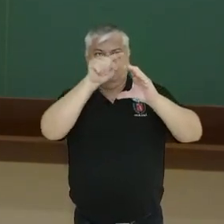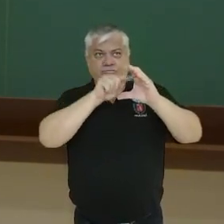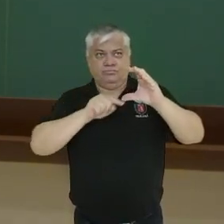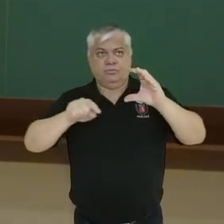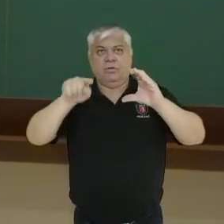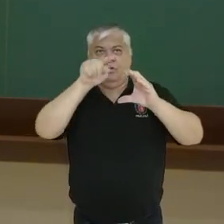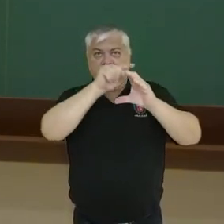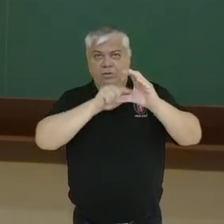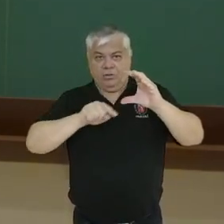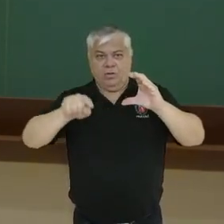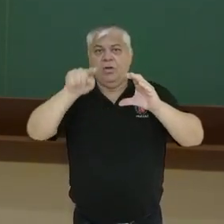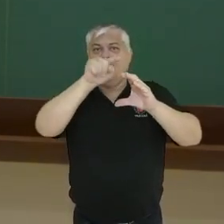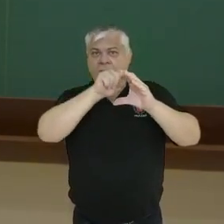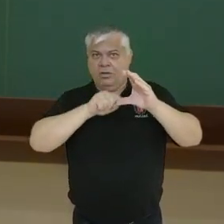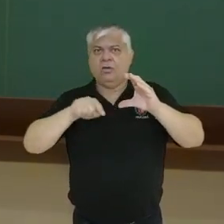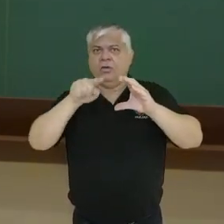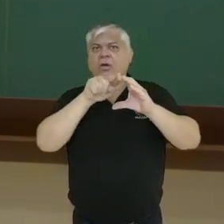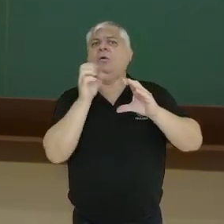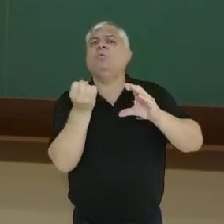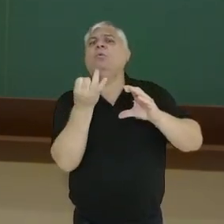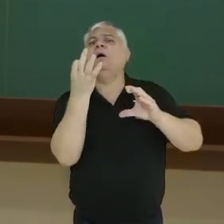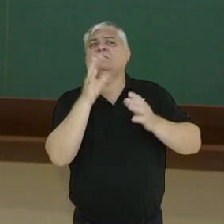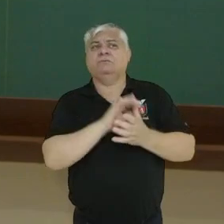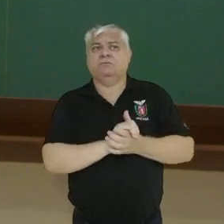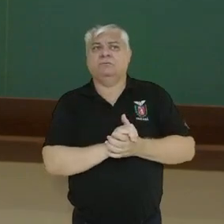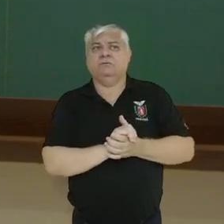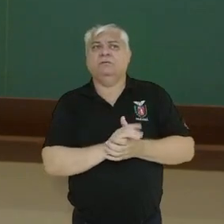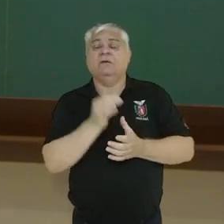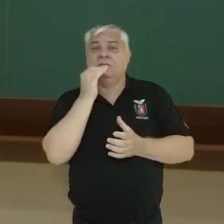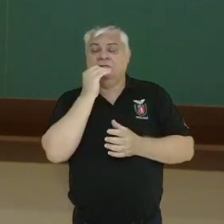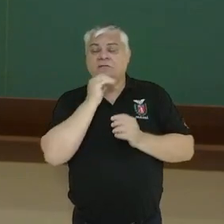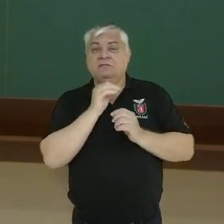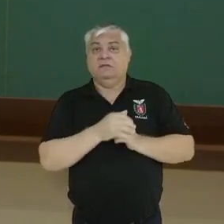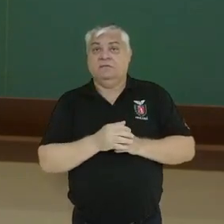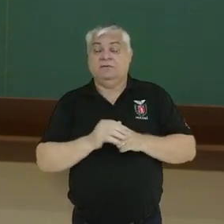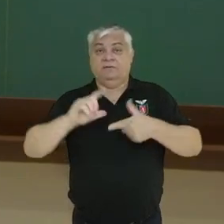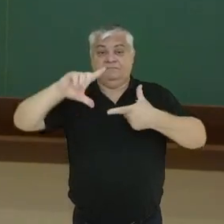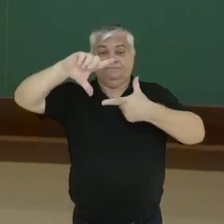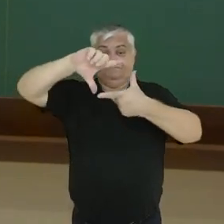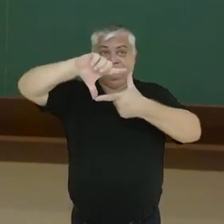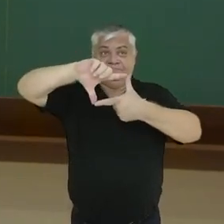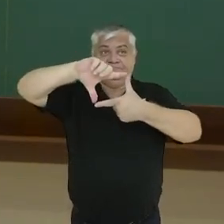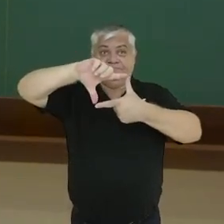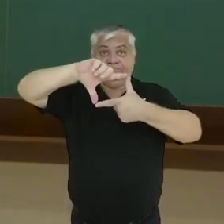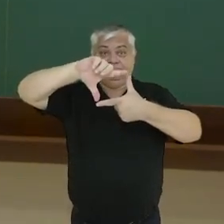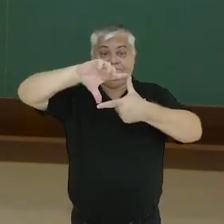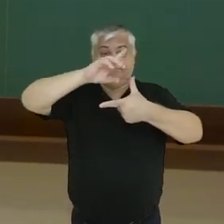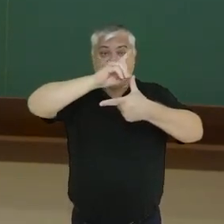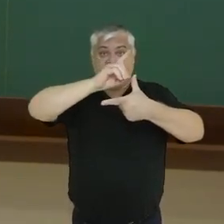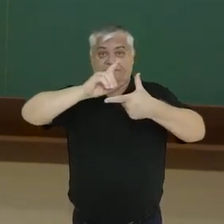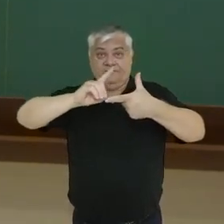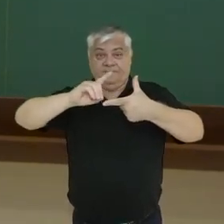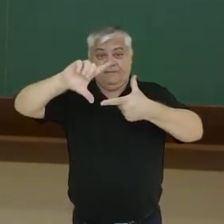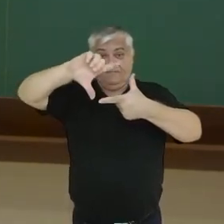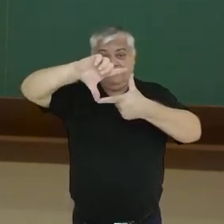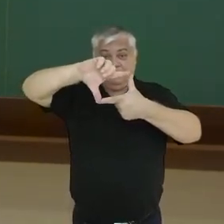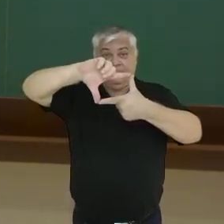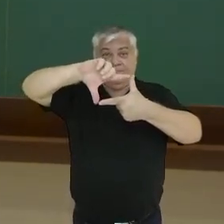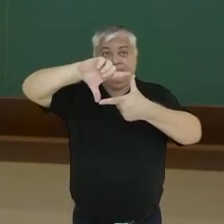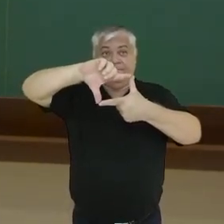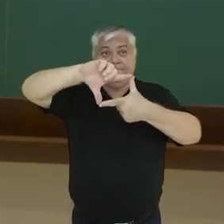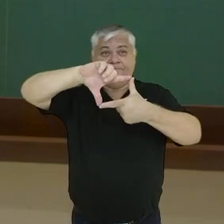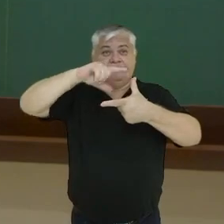essa linha aqui, ó. Então, o diâmetro mínimo que eu tenho que ter dessa mesa está anotado aqui. E eu fiz o